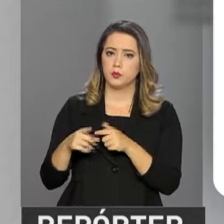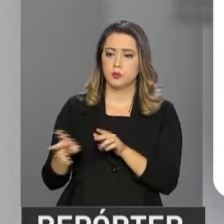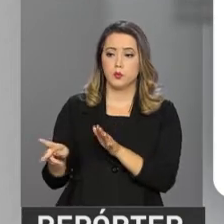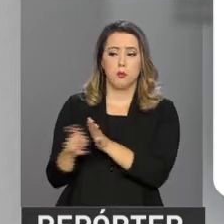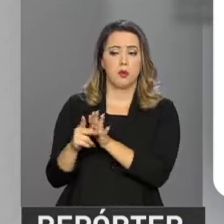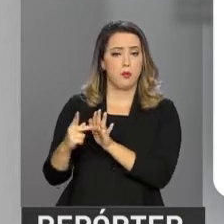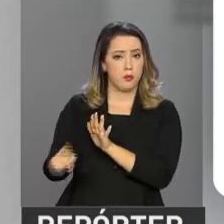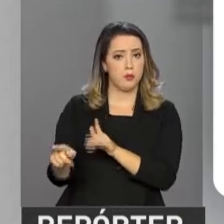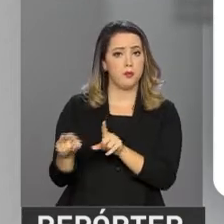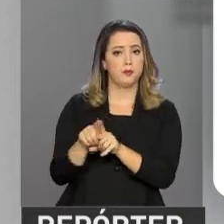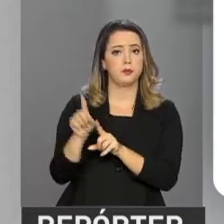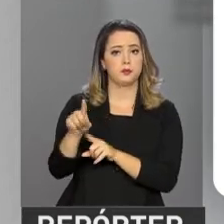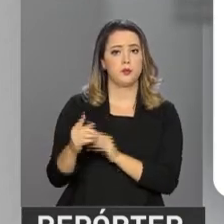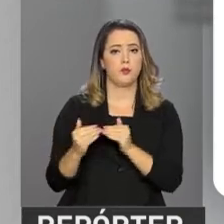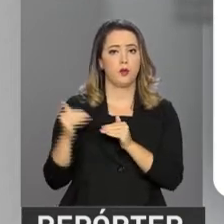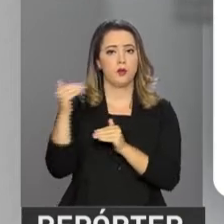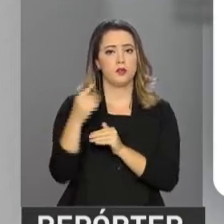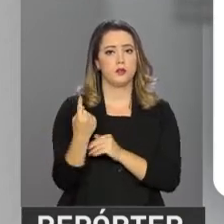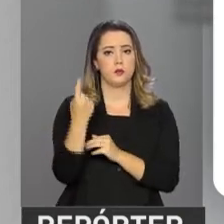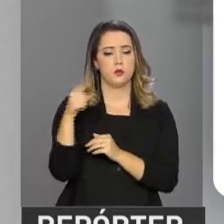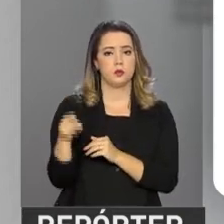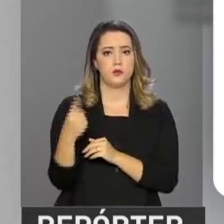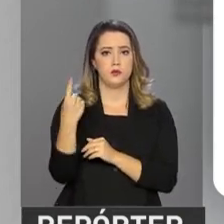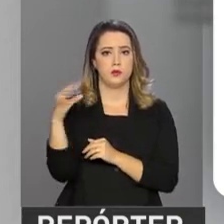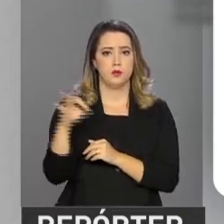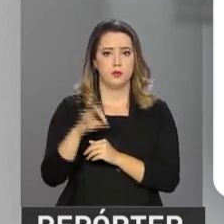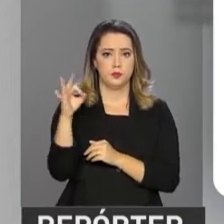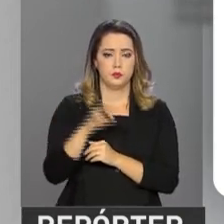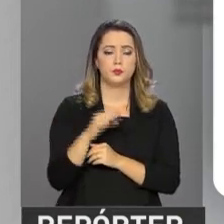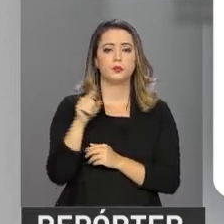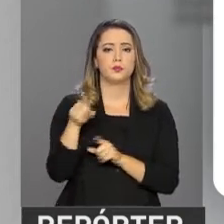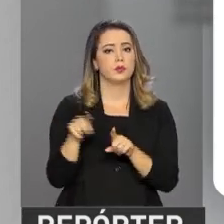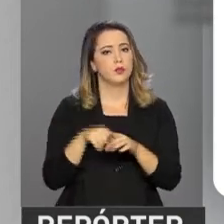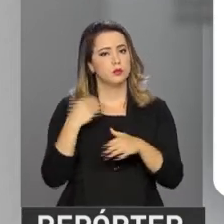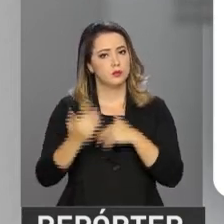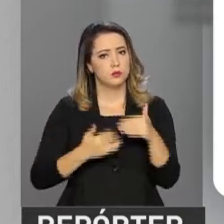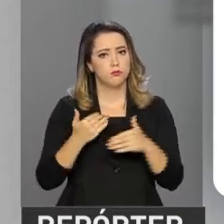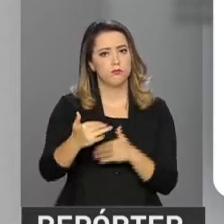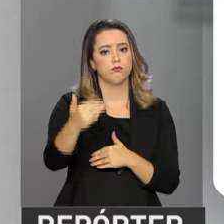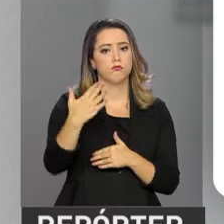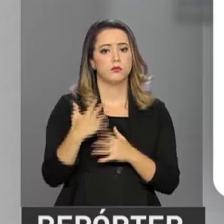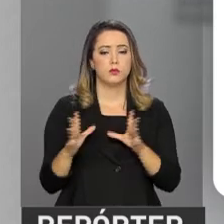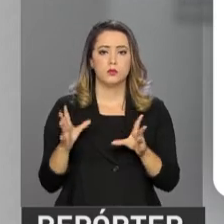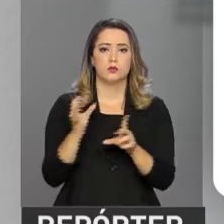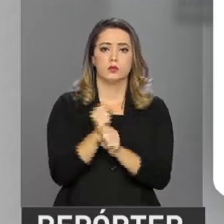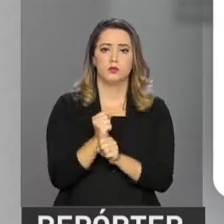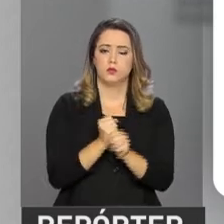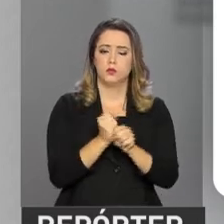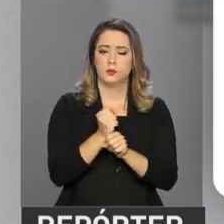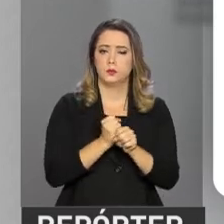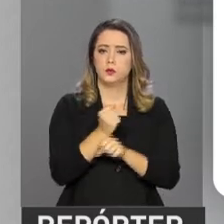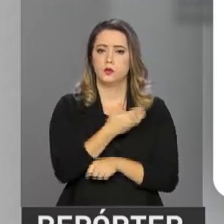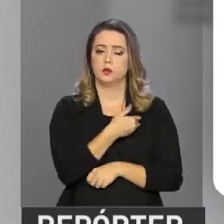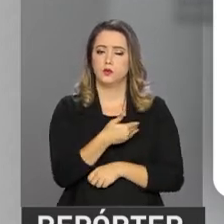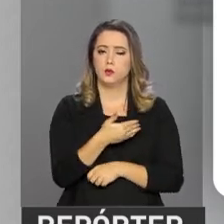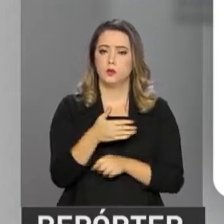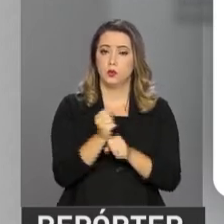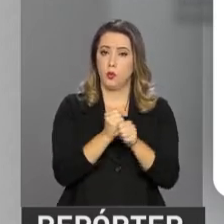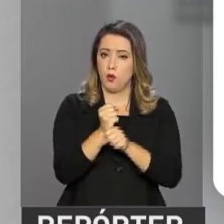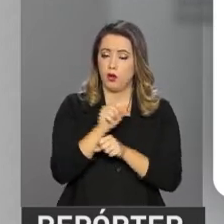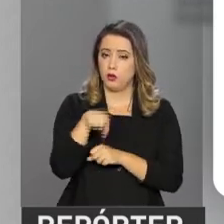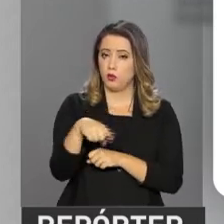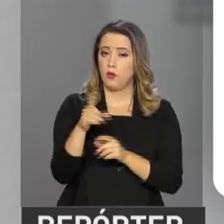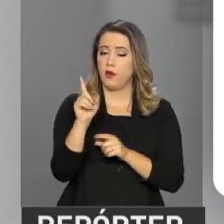crescimento foi de 1,1 por cento segundo meirelles o avanço acumulado no ano até setembro de 0 a 6 por